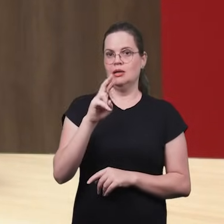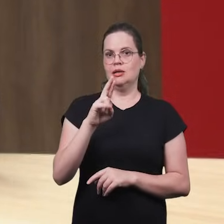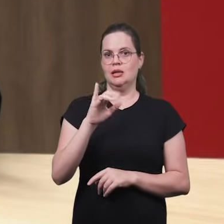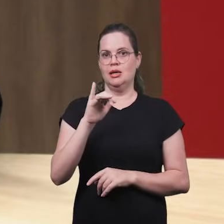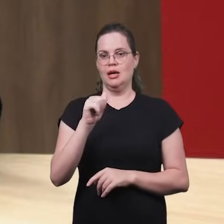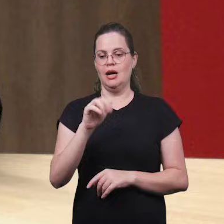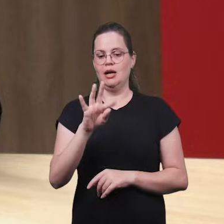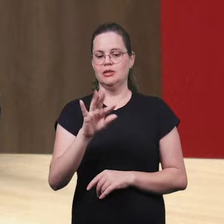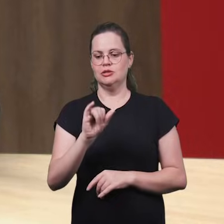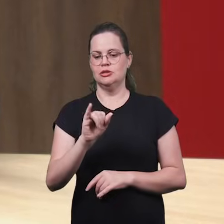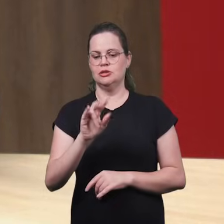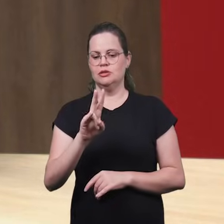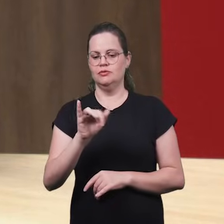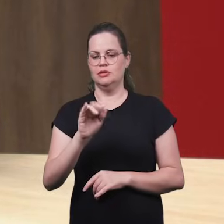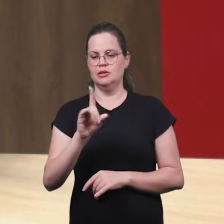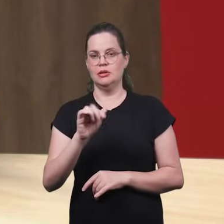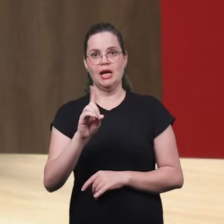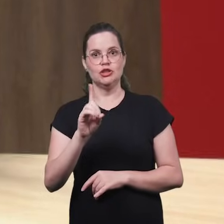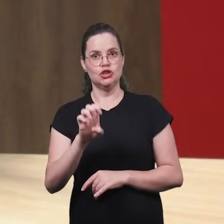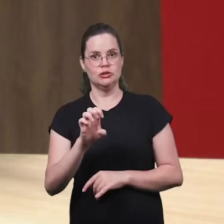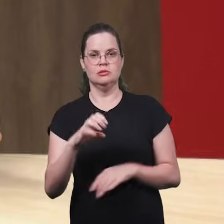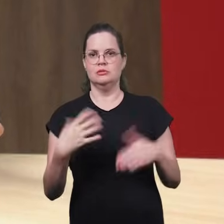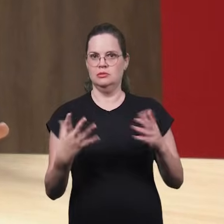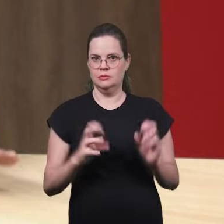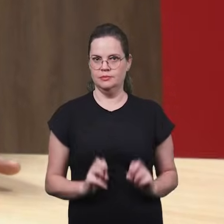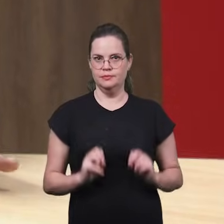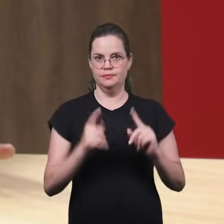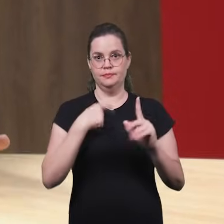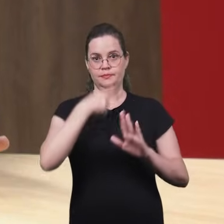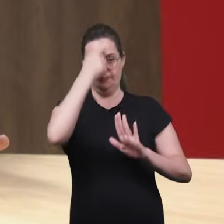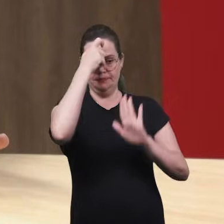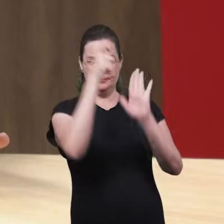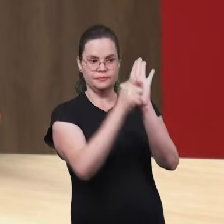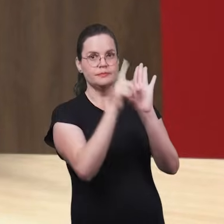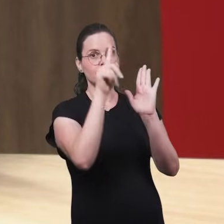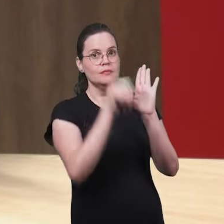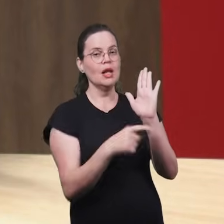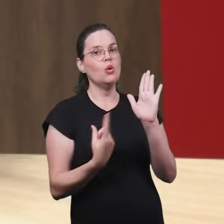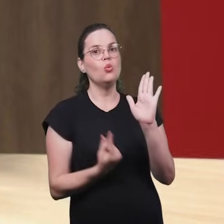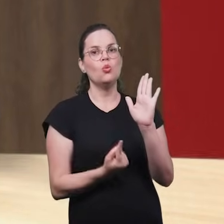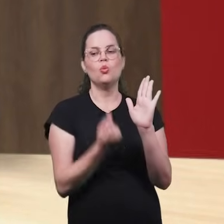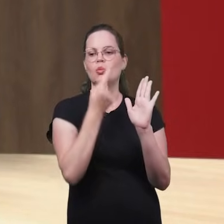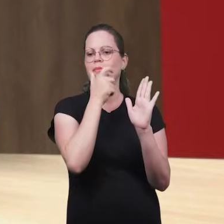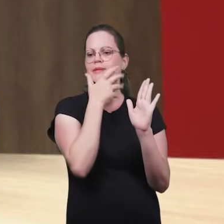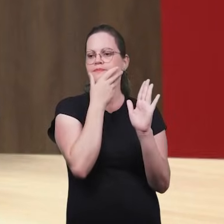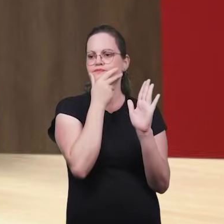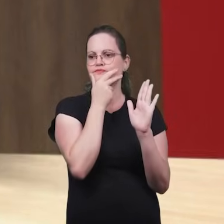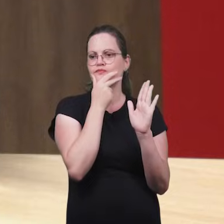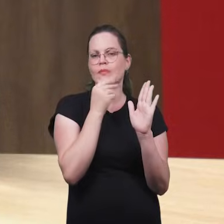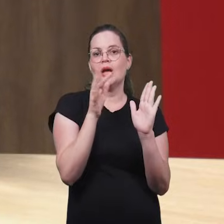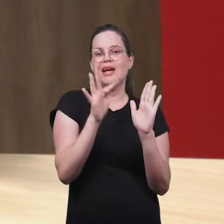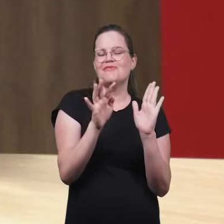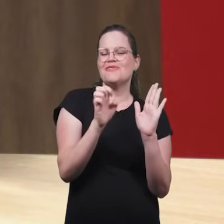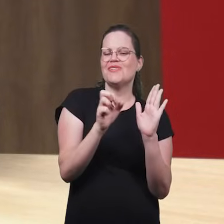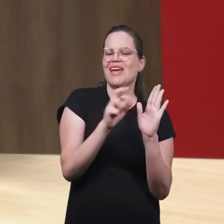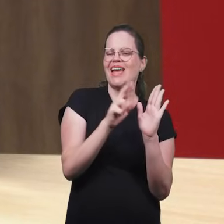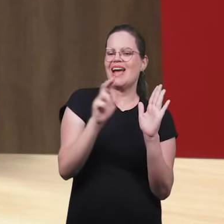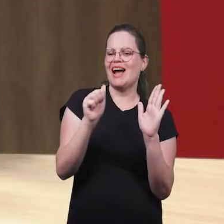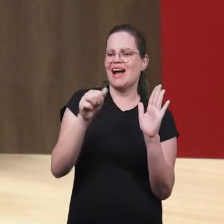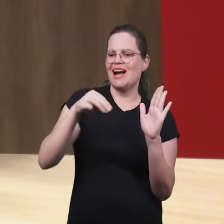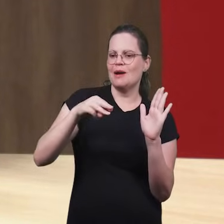A inteligência artificial é uma ferramenta. Não é, eu vou usar uma expressão que não é muito